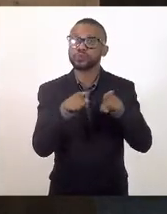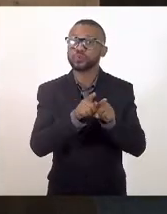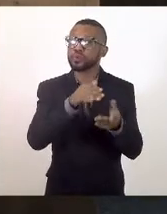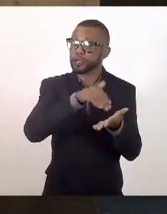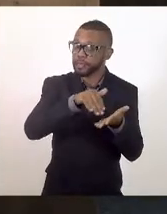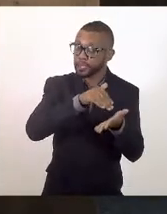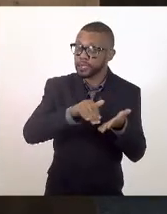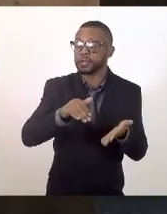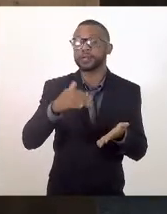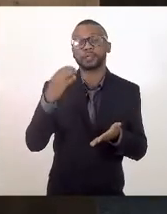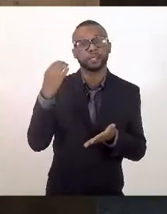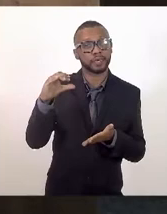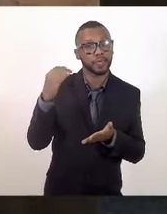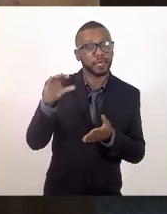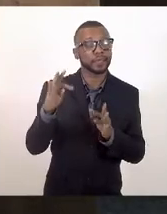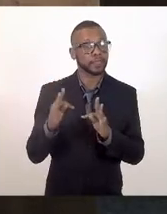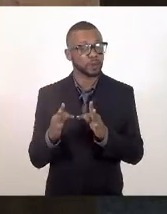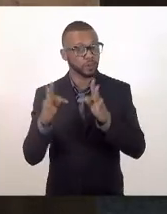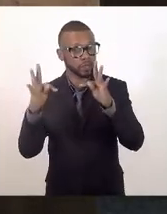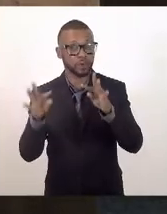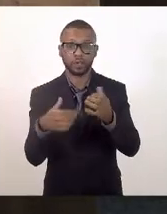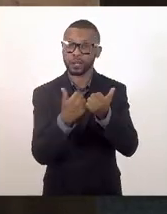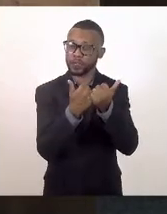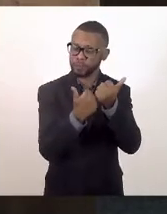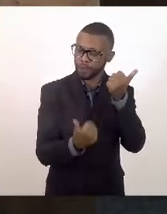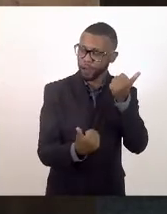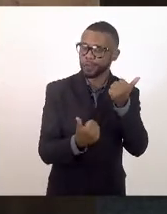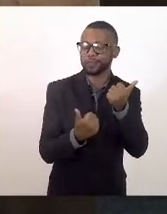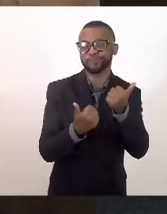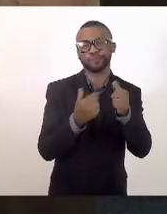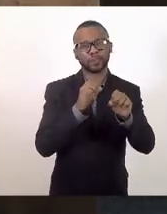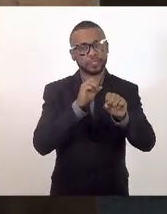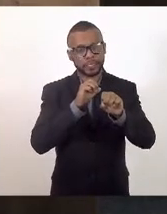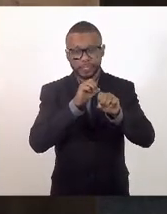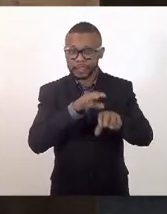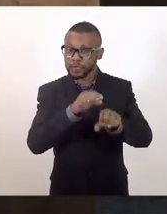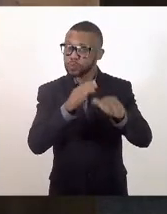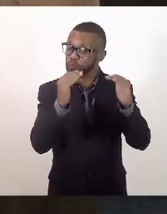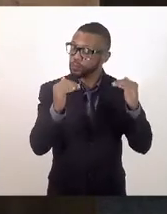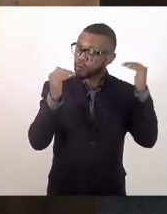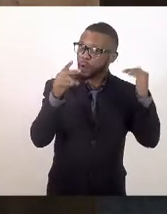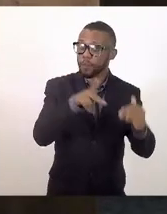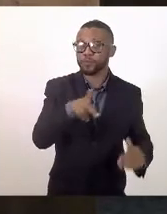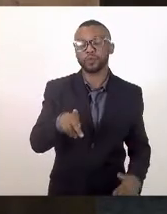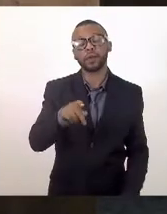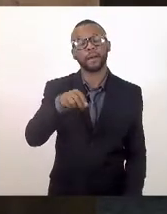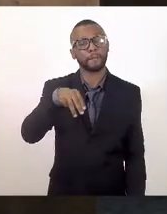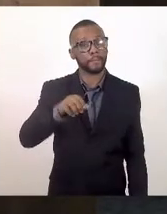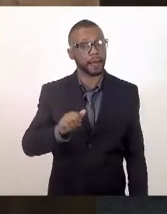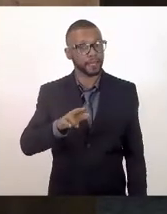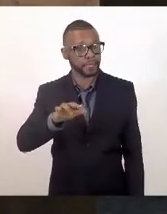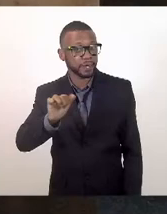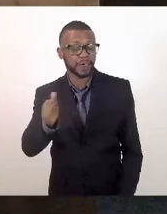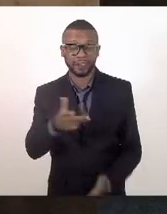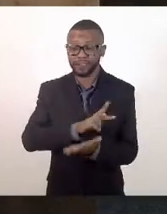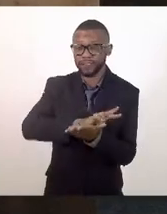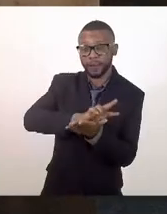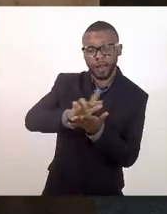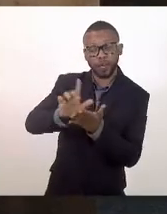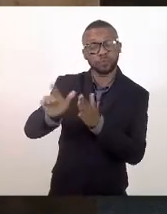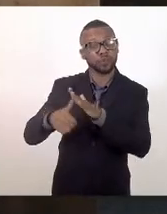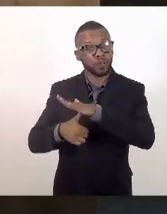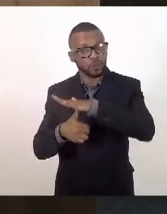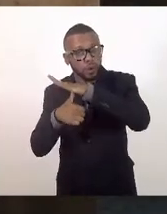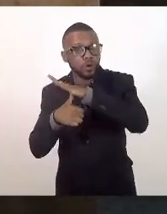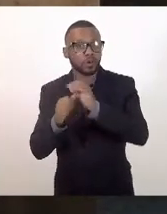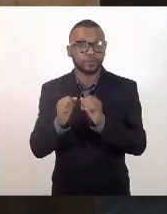época, com a subsecretária de Ensino Superior à época, a professora Maria Isabel, com os reitores das universidades, as comissões de Educação e